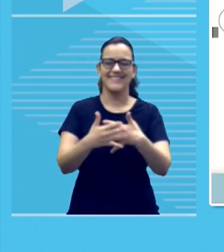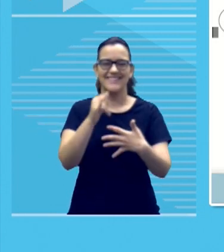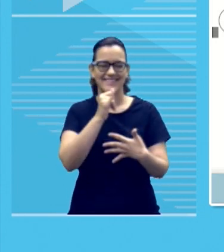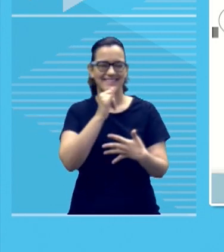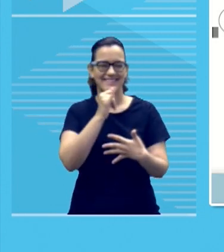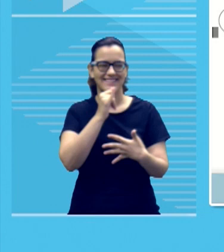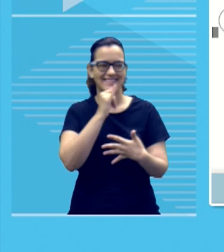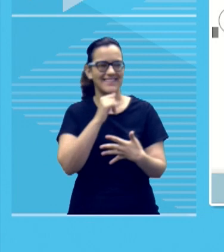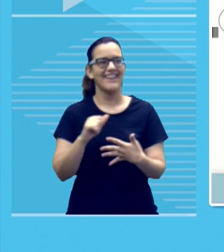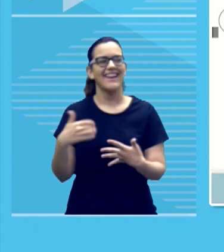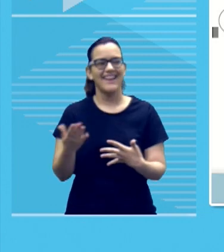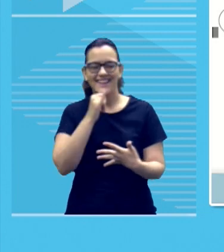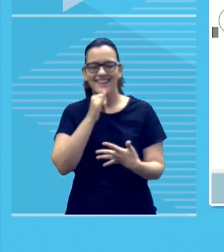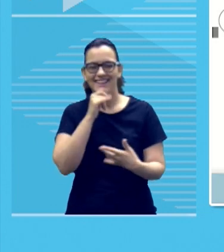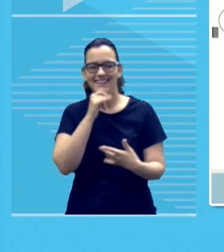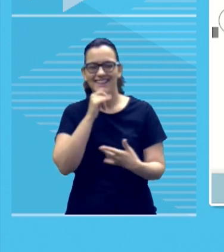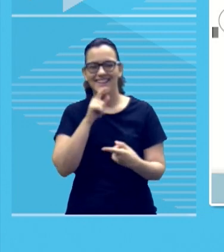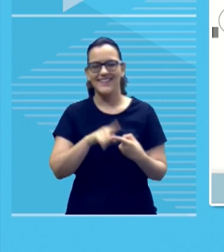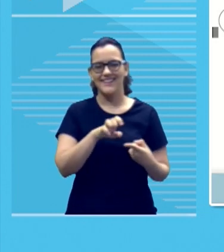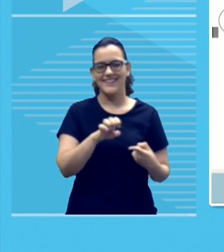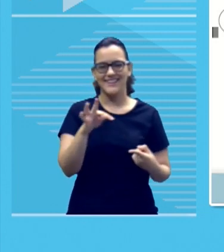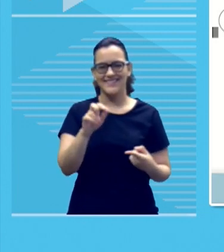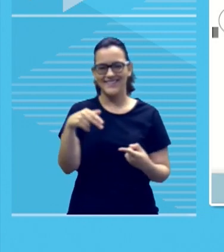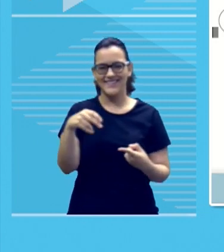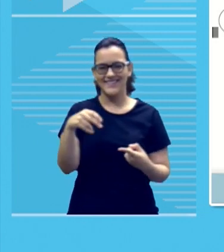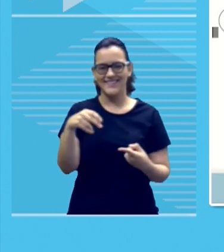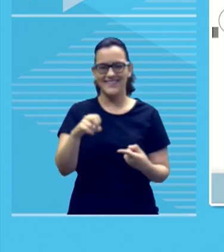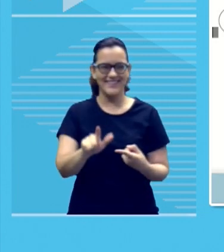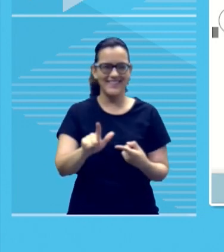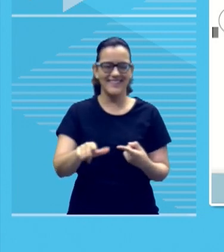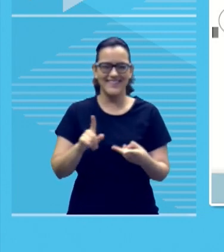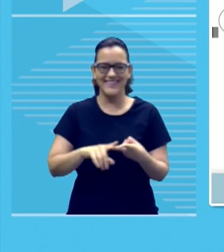o etanol e o éter de